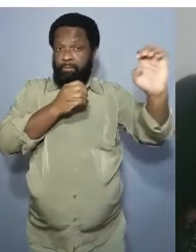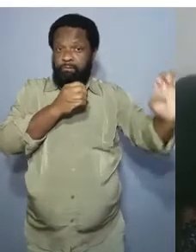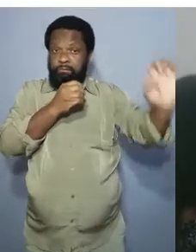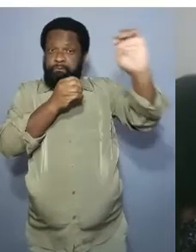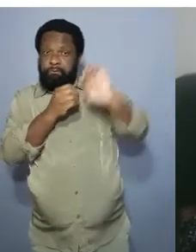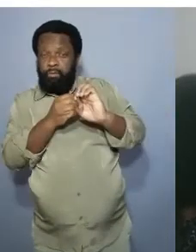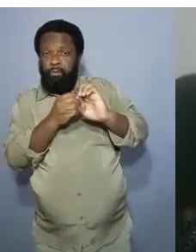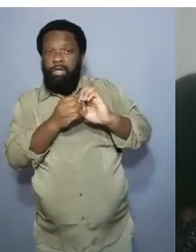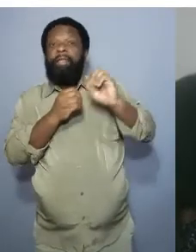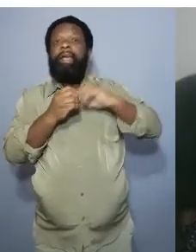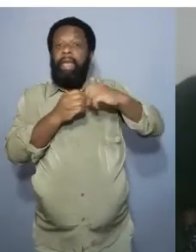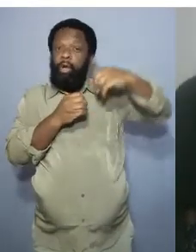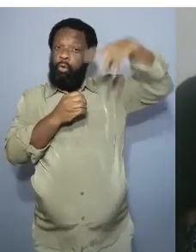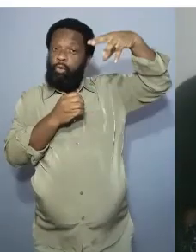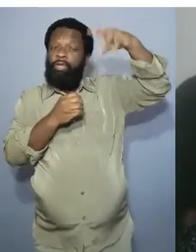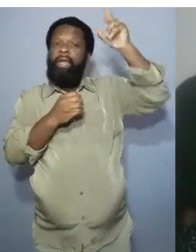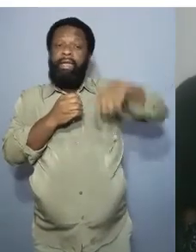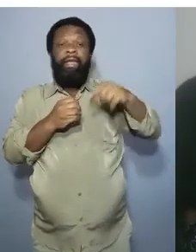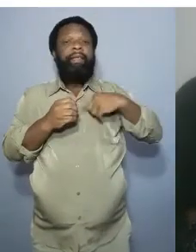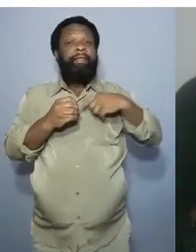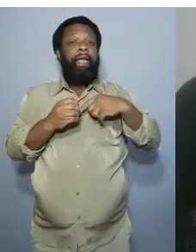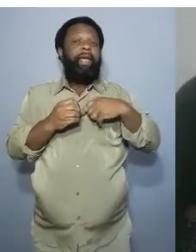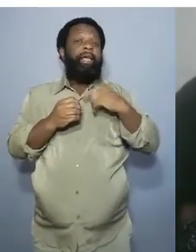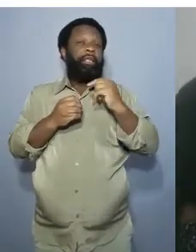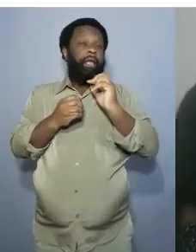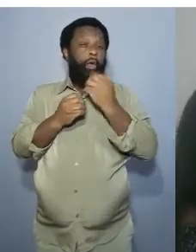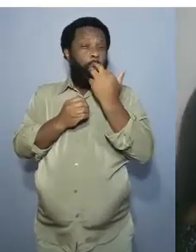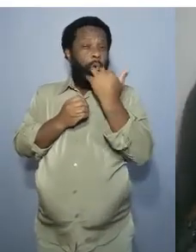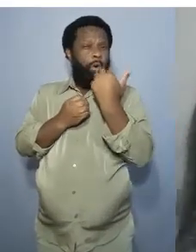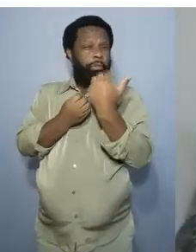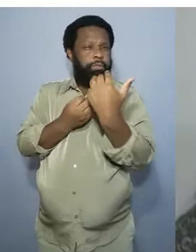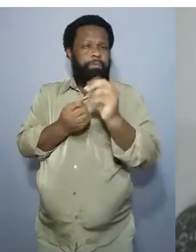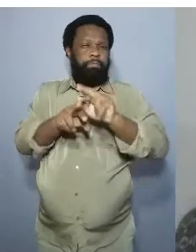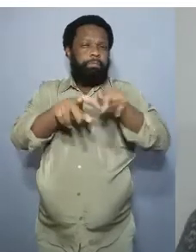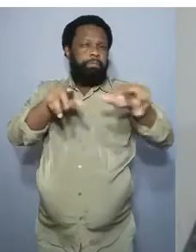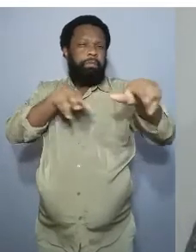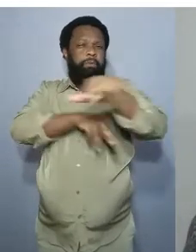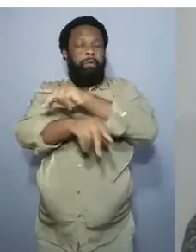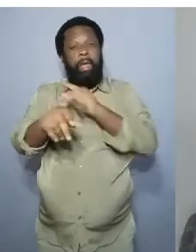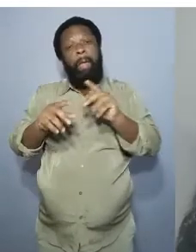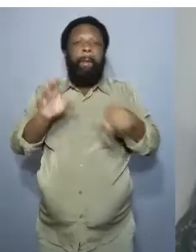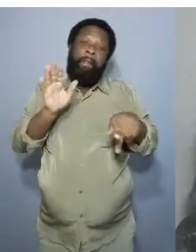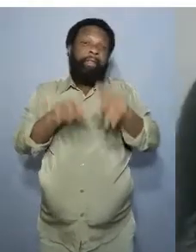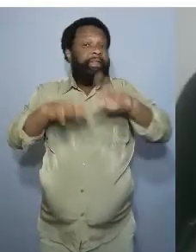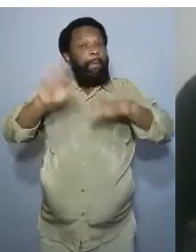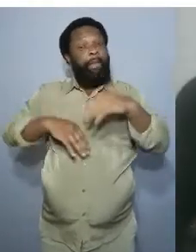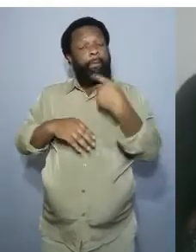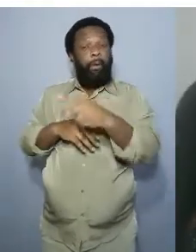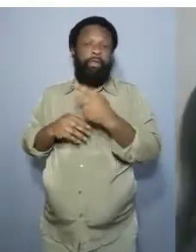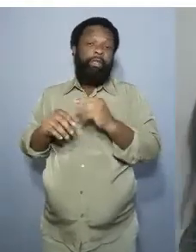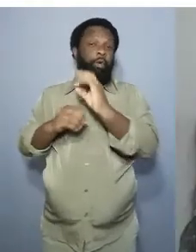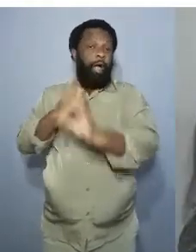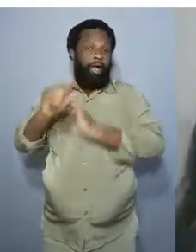mais energético para o menos energético e emite luz, essa luz emitida ela pode apresentar diferentes cores de acordo com o átomo que está